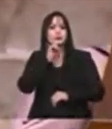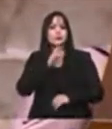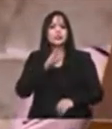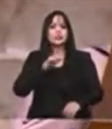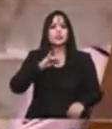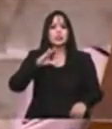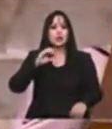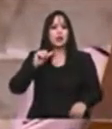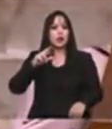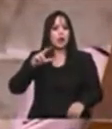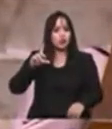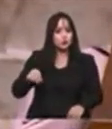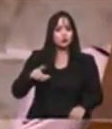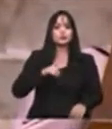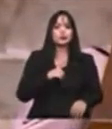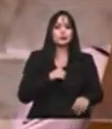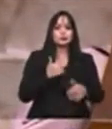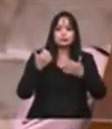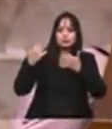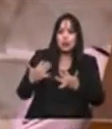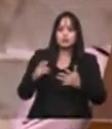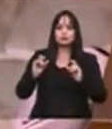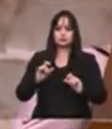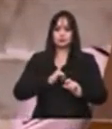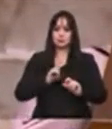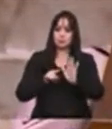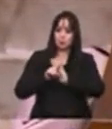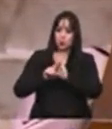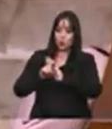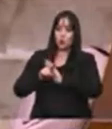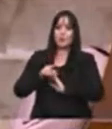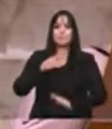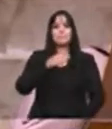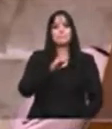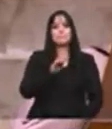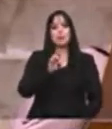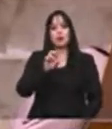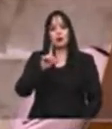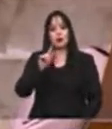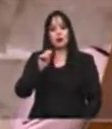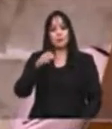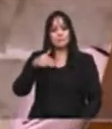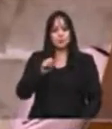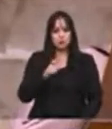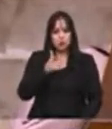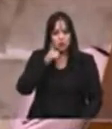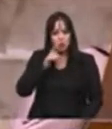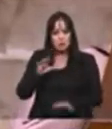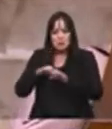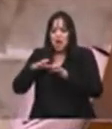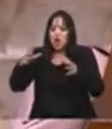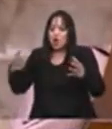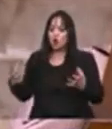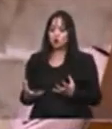Ricardo Pessoa descreve ter sido procurado por Bergamaschi, que lhe disse que conseguiria um pacote